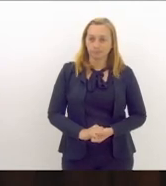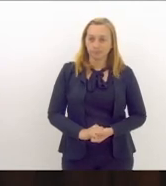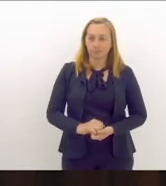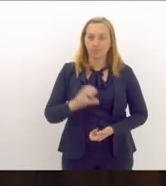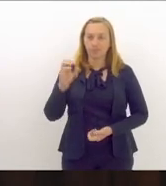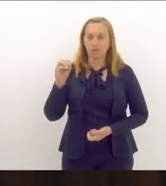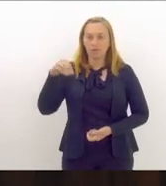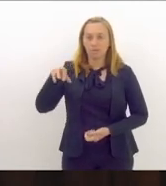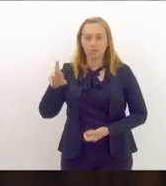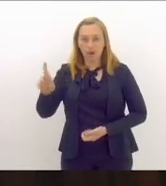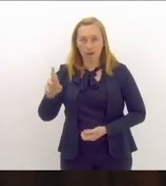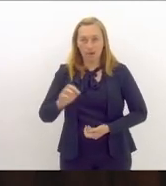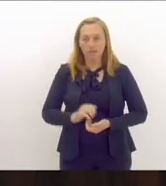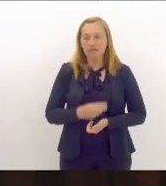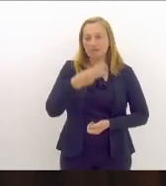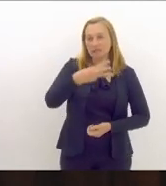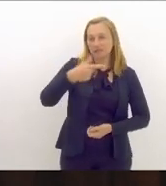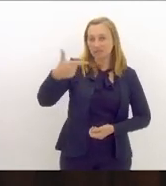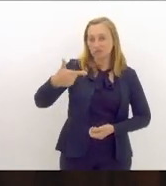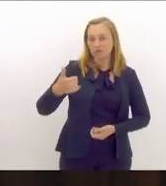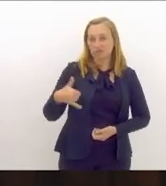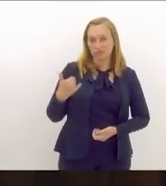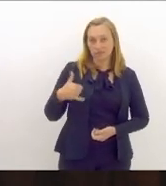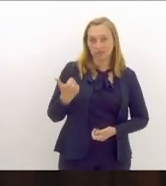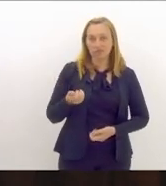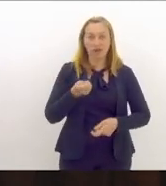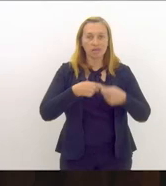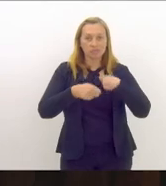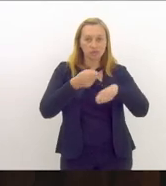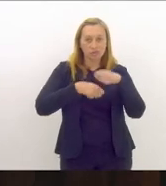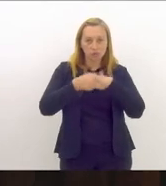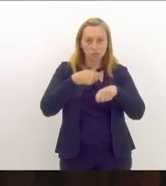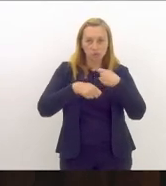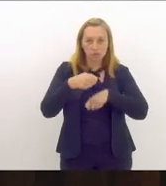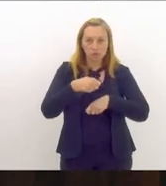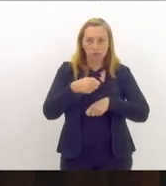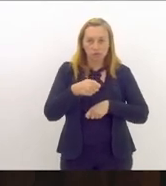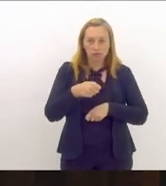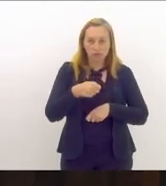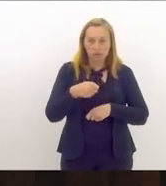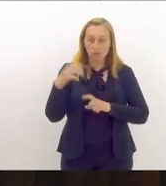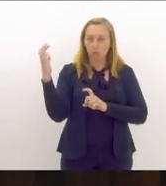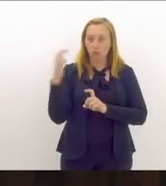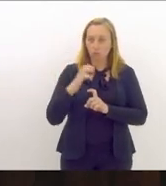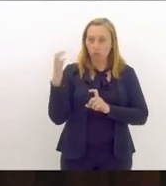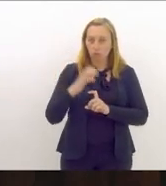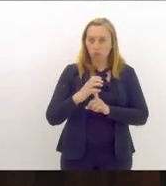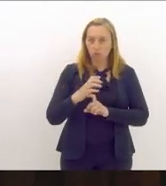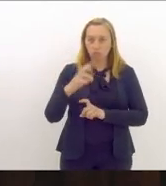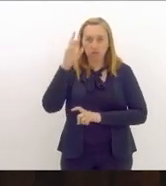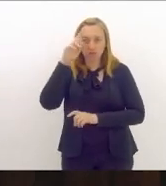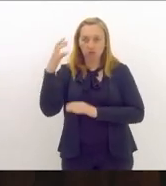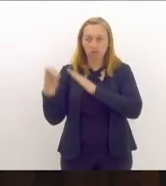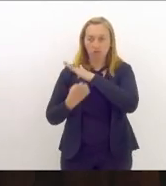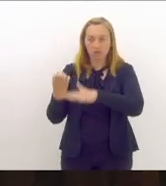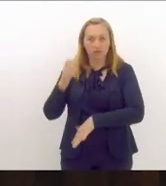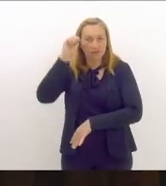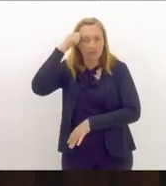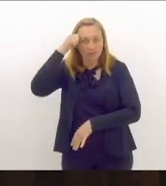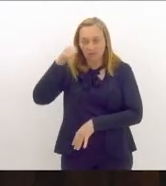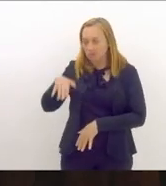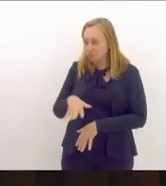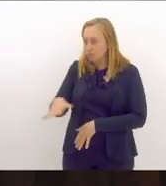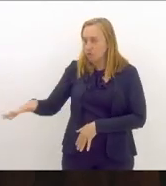Omar Monteiro Júnior, 32 anos, administrador, digital influência, empresário preto, cria do Morro